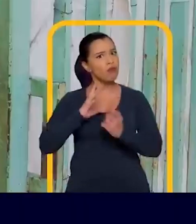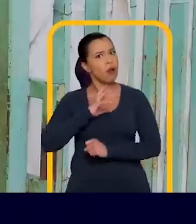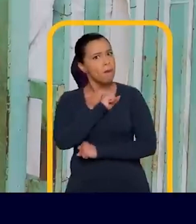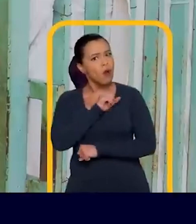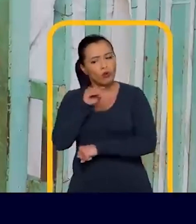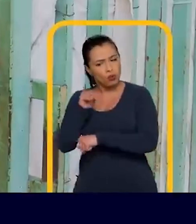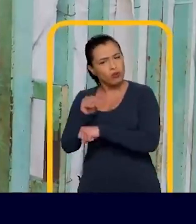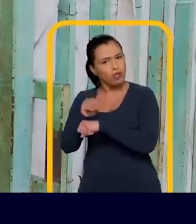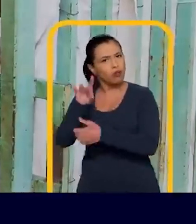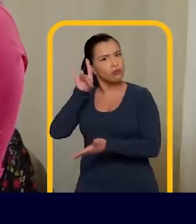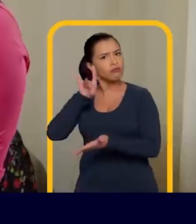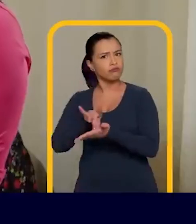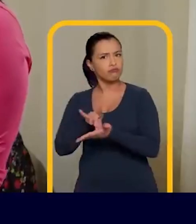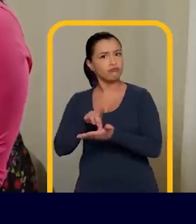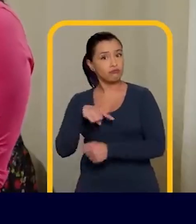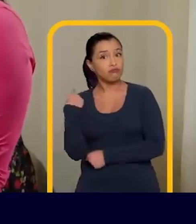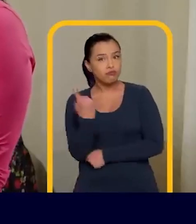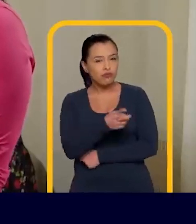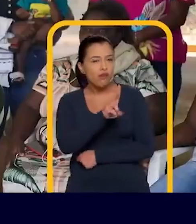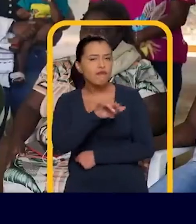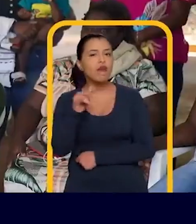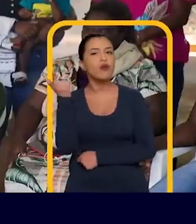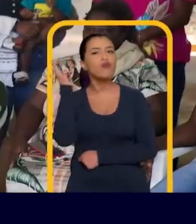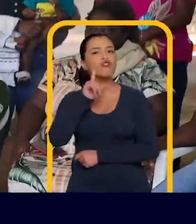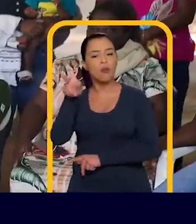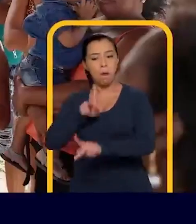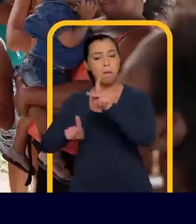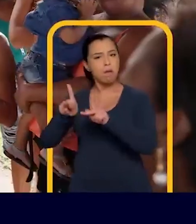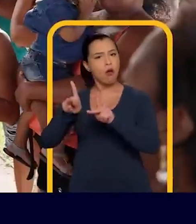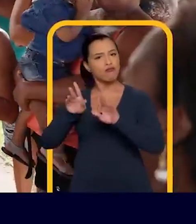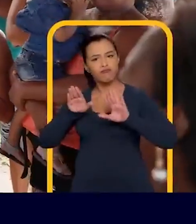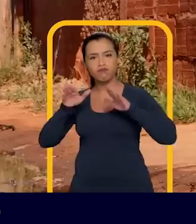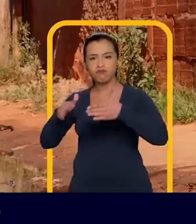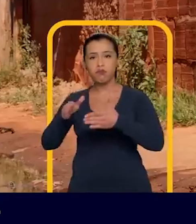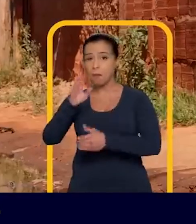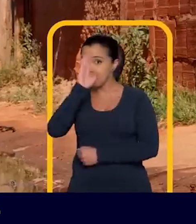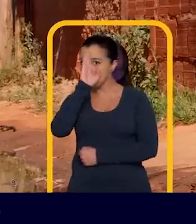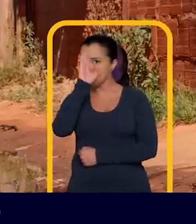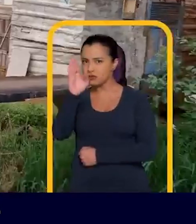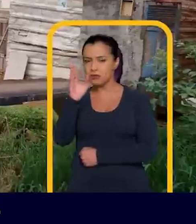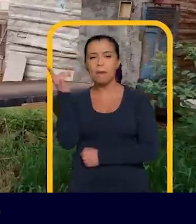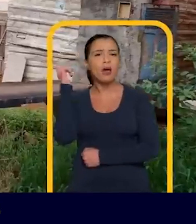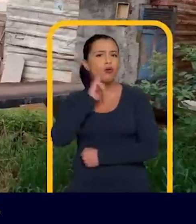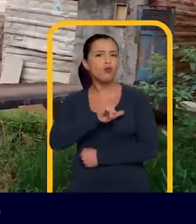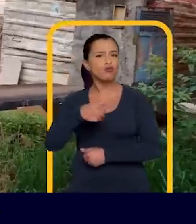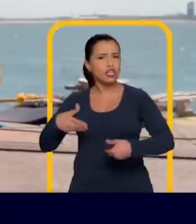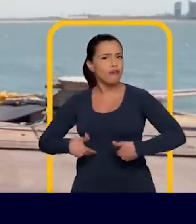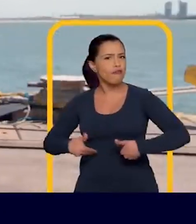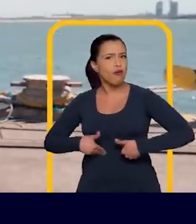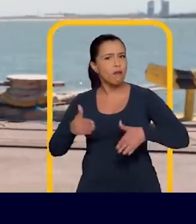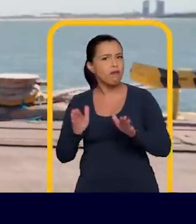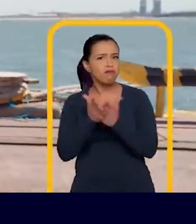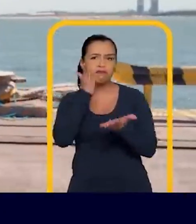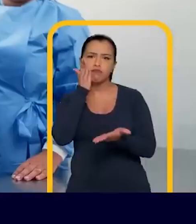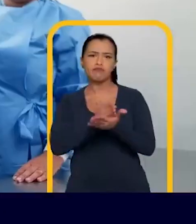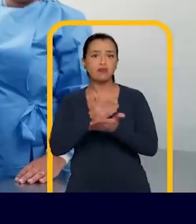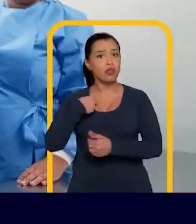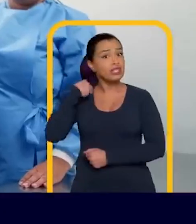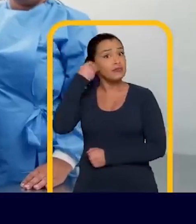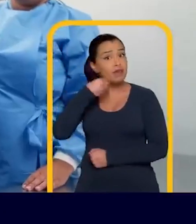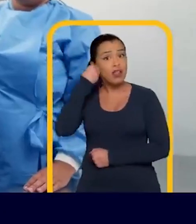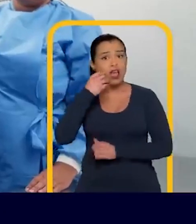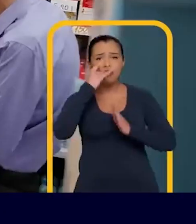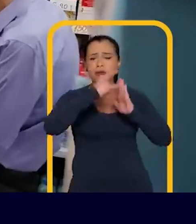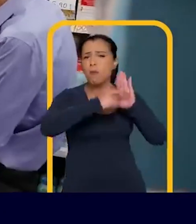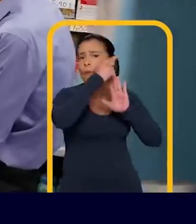amor e de cuidados verdadeiros. Nós vamos colocar as pessoas em primeiro lugar para acabar com a fome e com a miséria. Tenho experiência e sou